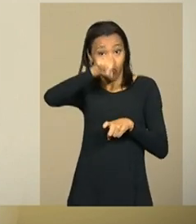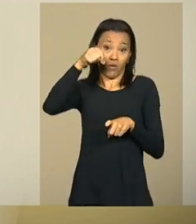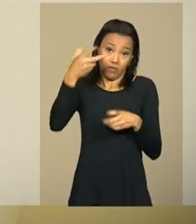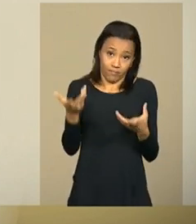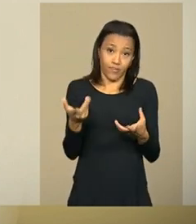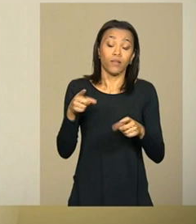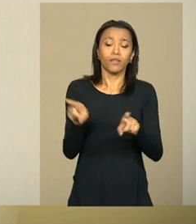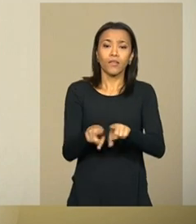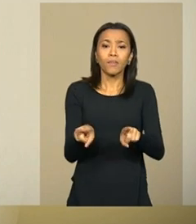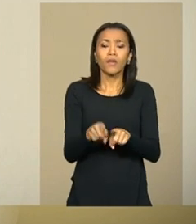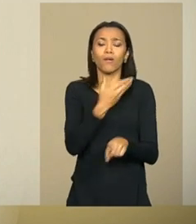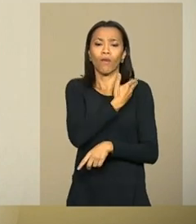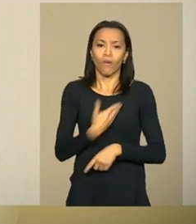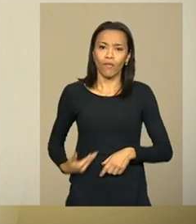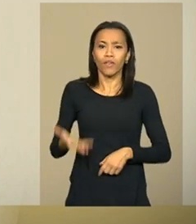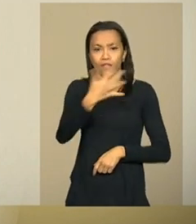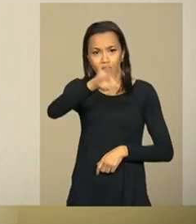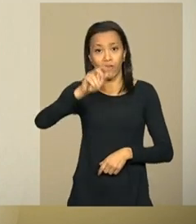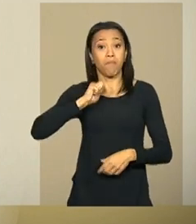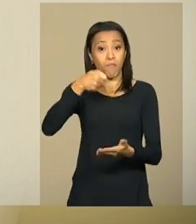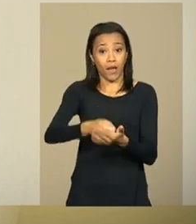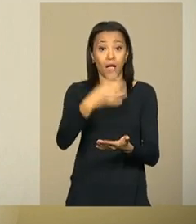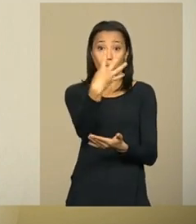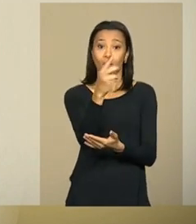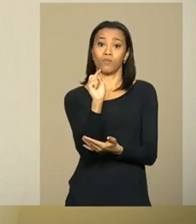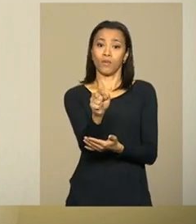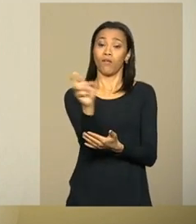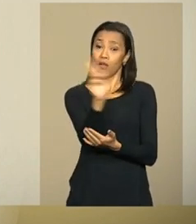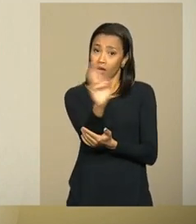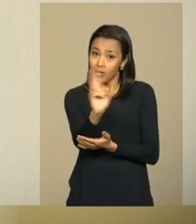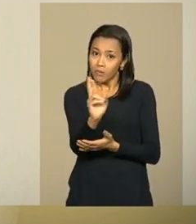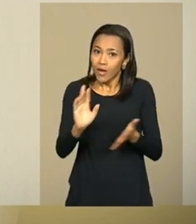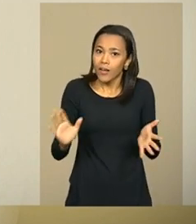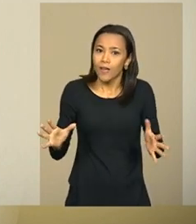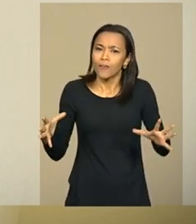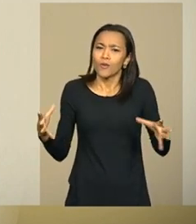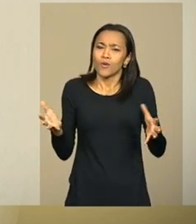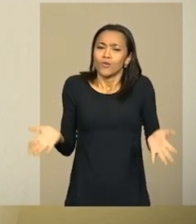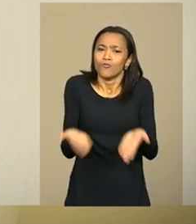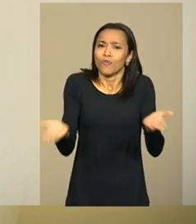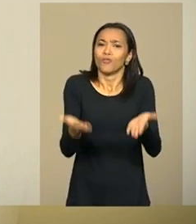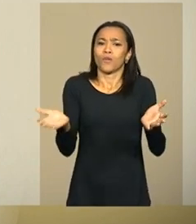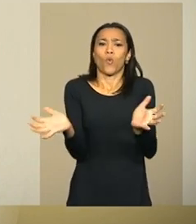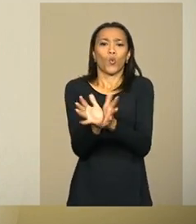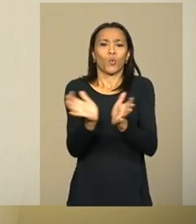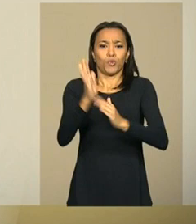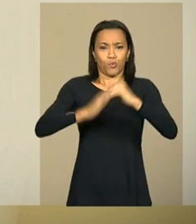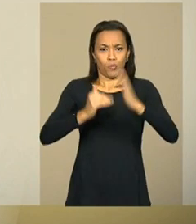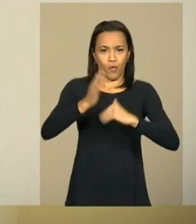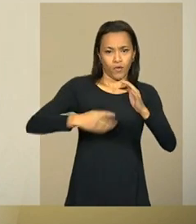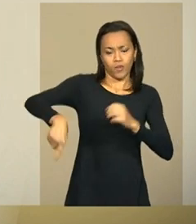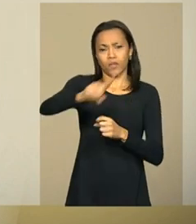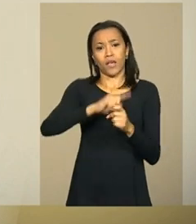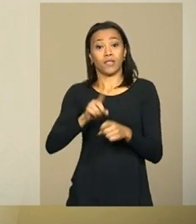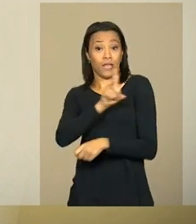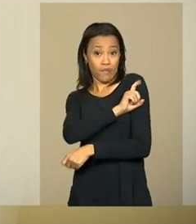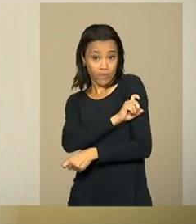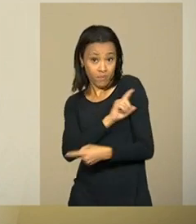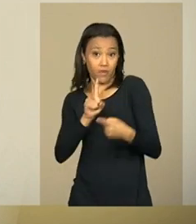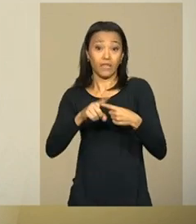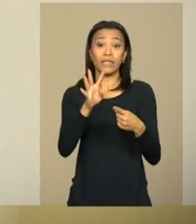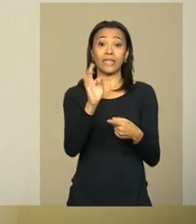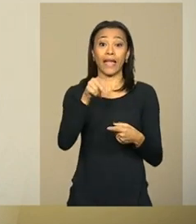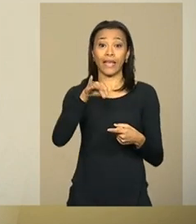também o governo Federal pagará R 4.000 para reforçar equipes de saúde integrada por enfermeiro e técnicos de